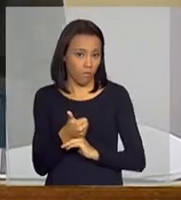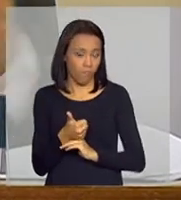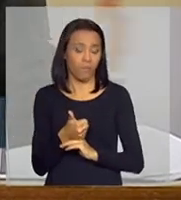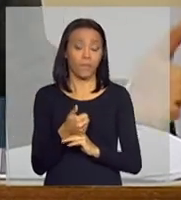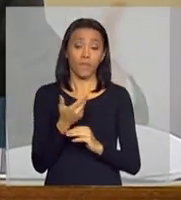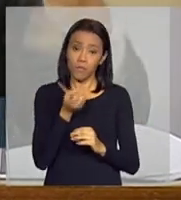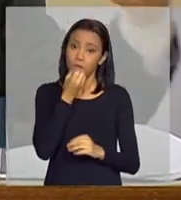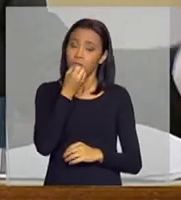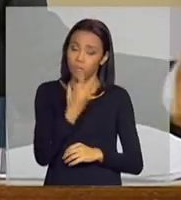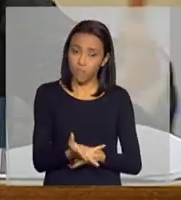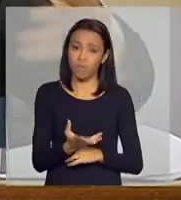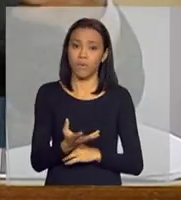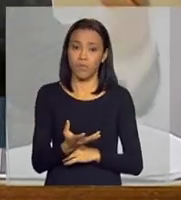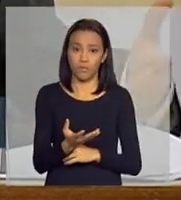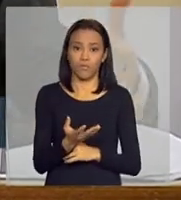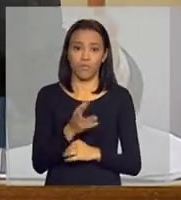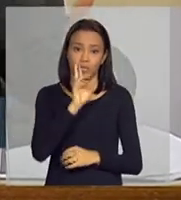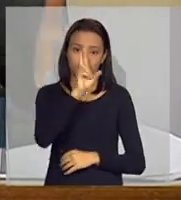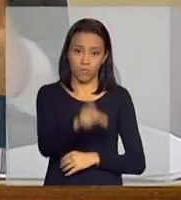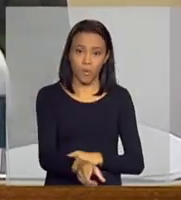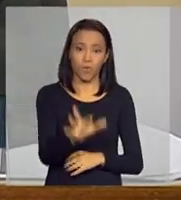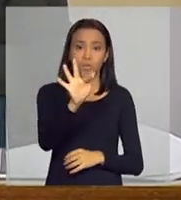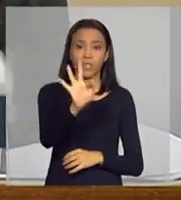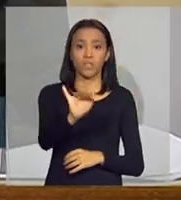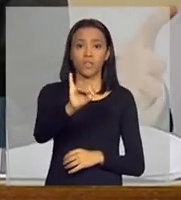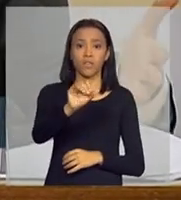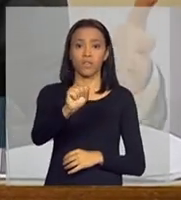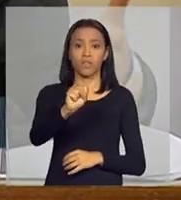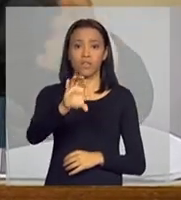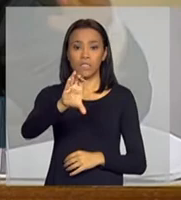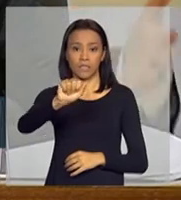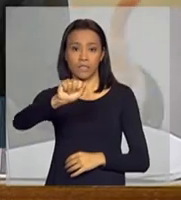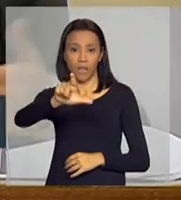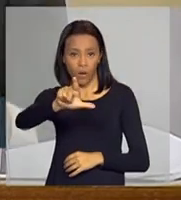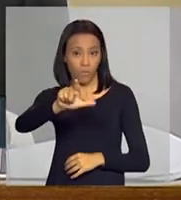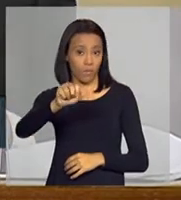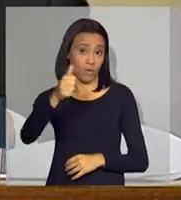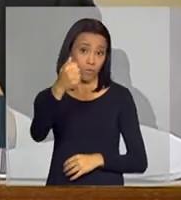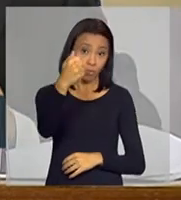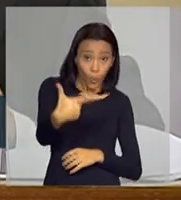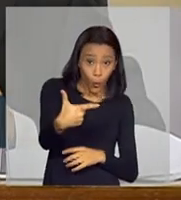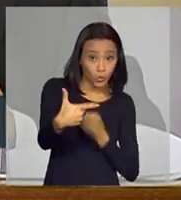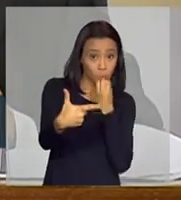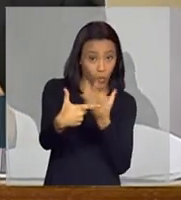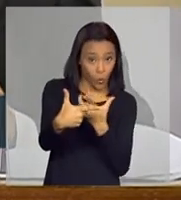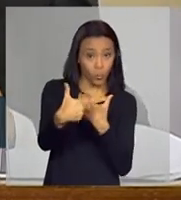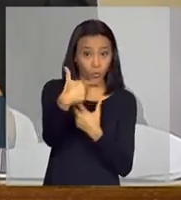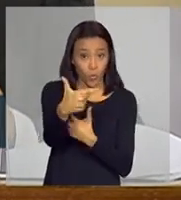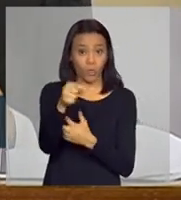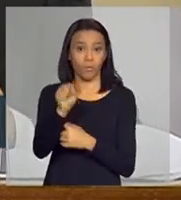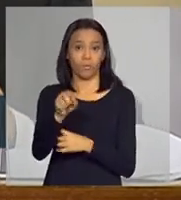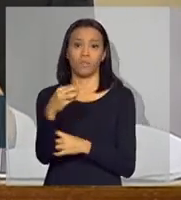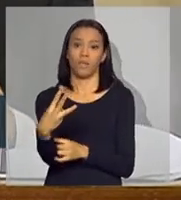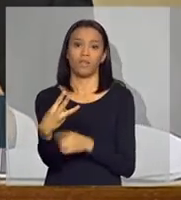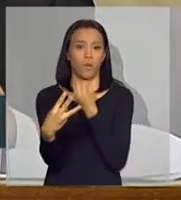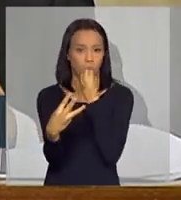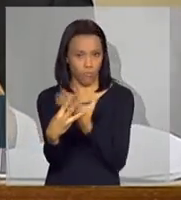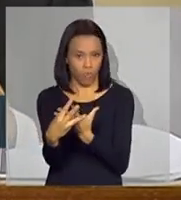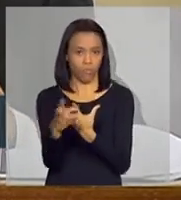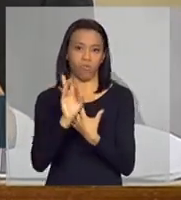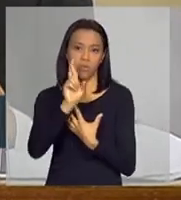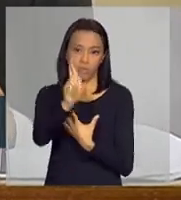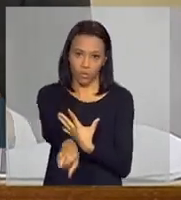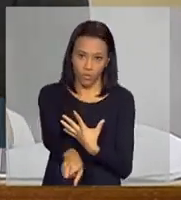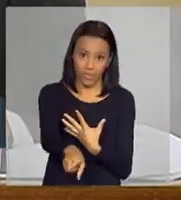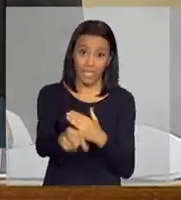excelente resultado fiscal que o resultado fiscal na verdade é o 2 e não o 2.3 que se